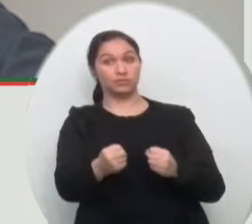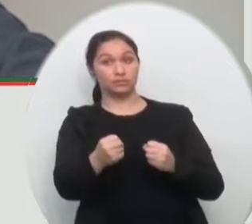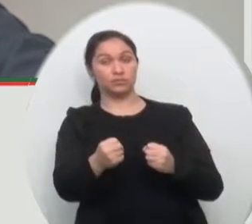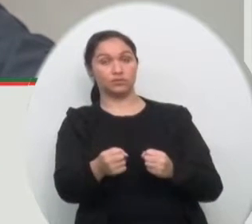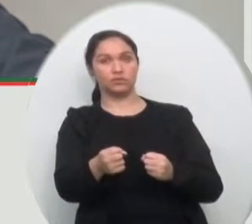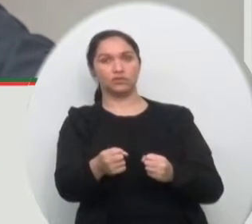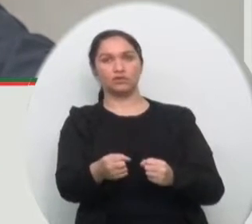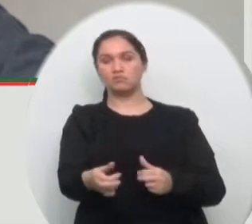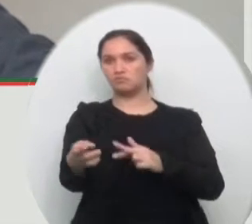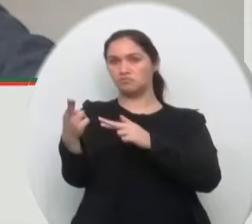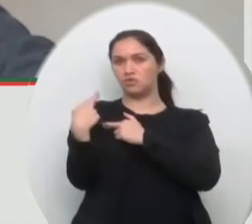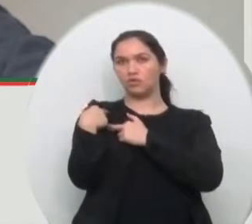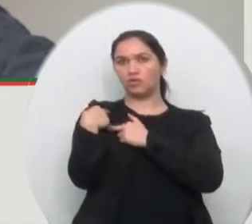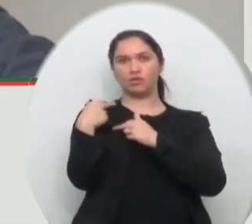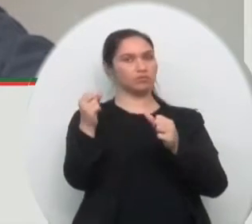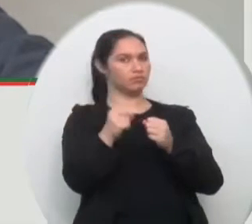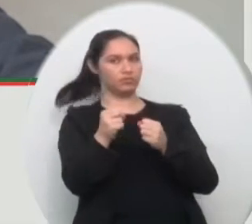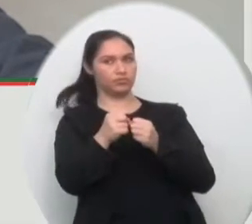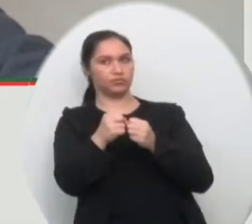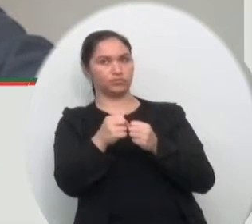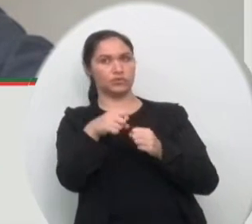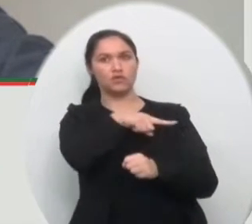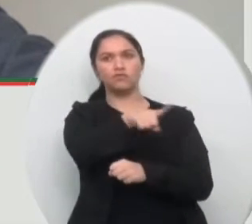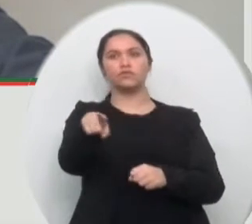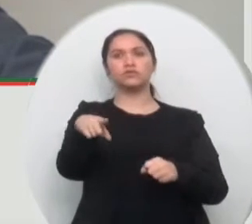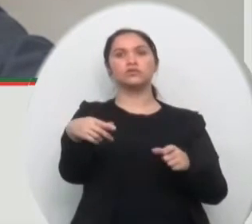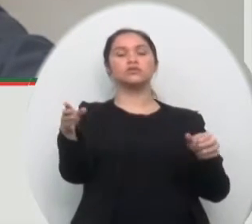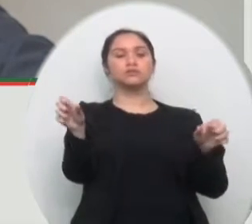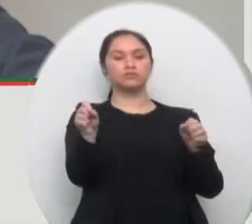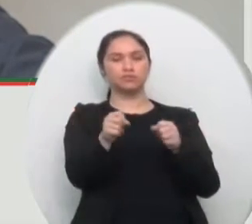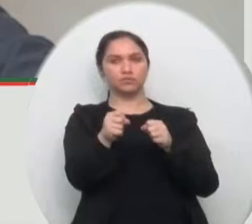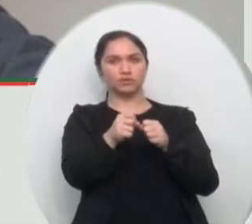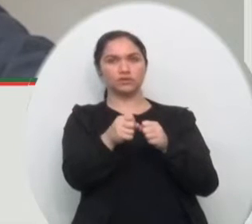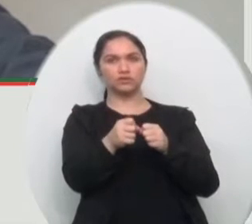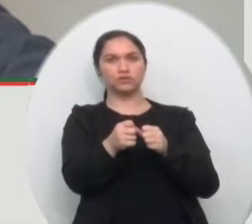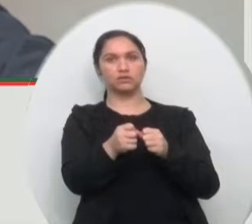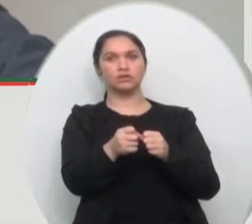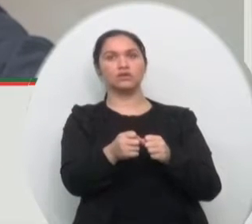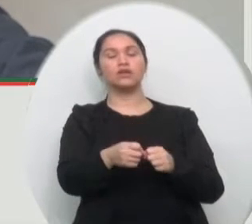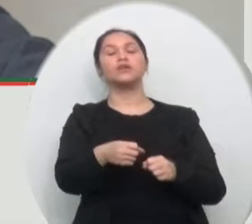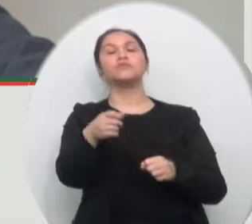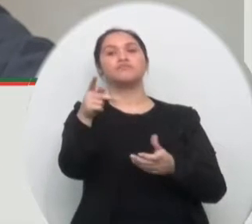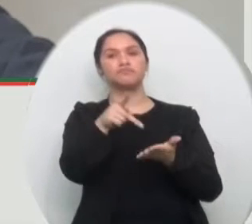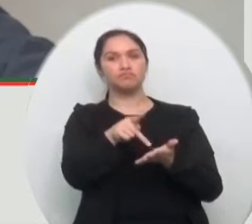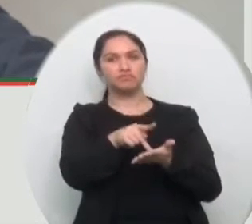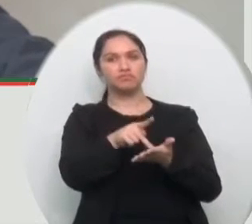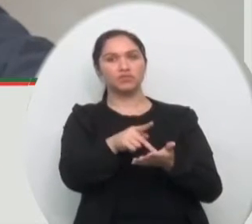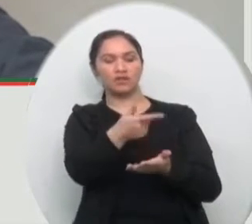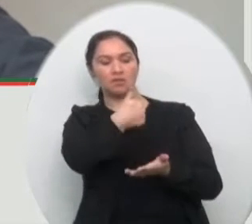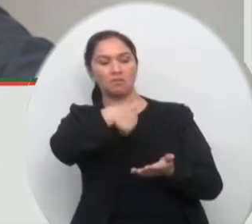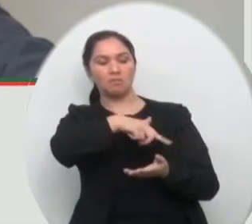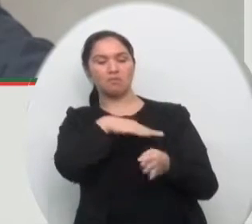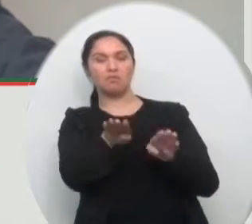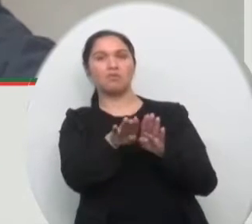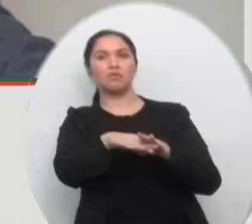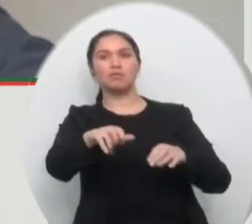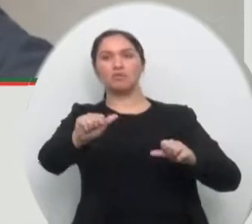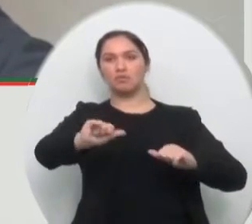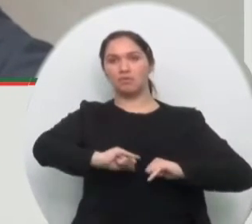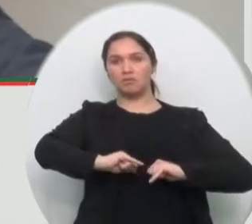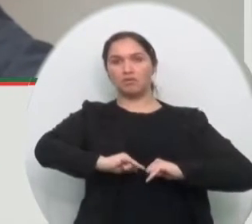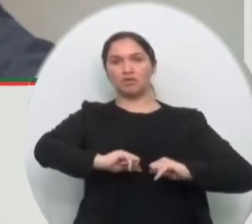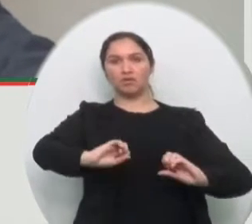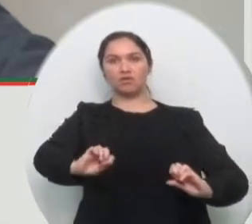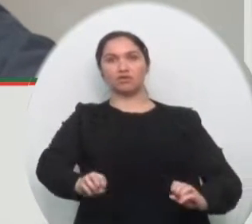E lá nós sofremos muito, você falou uma coisa muito certa, o cheiro não dá para medir. E quando nós se deparávamos com o representante da casa, não, mas